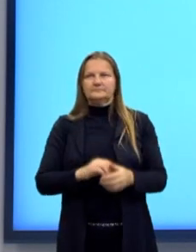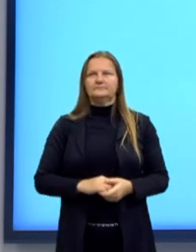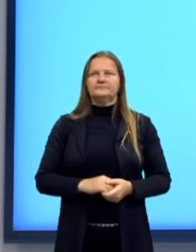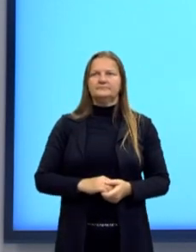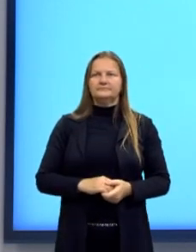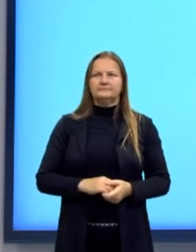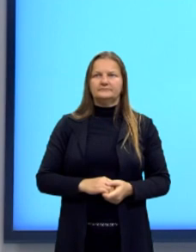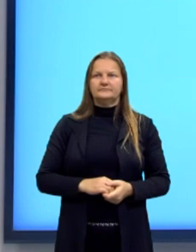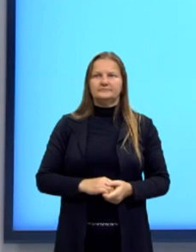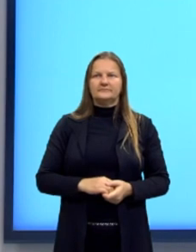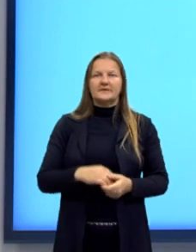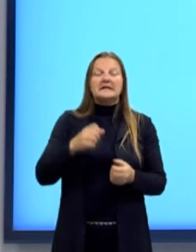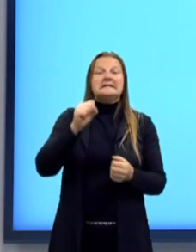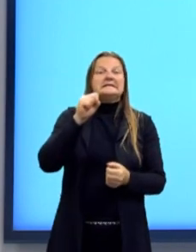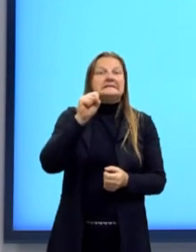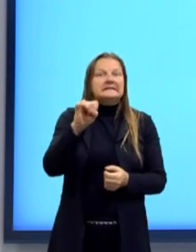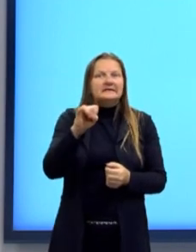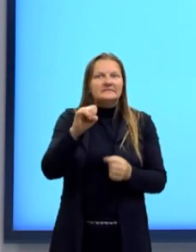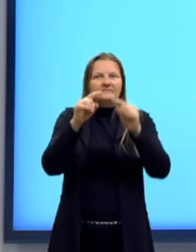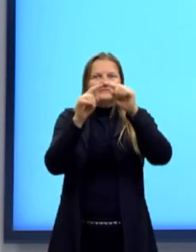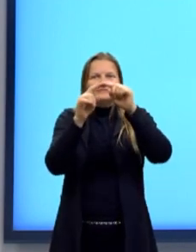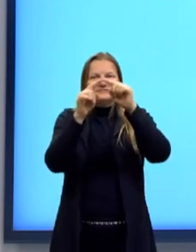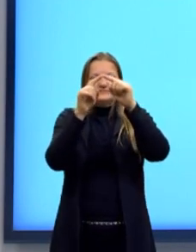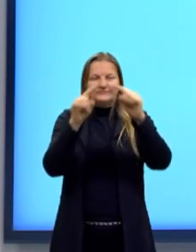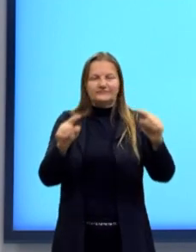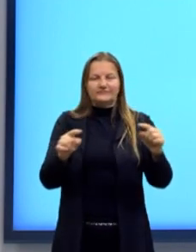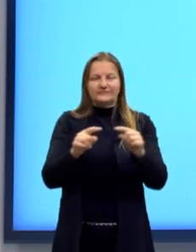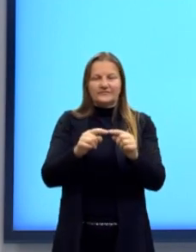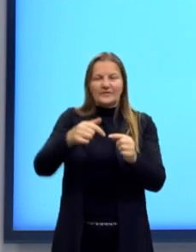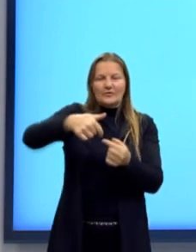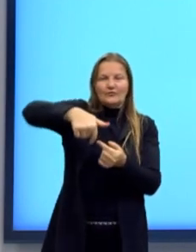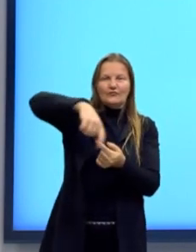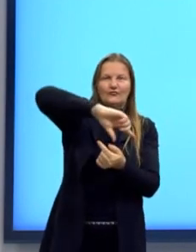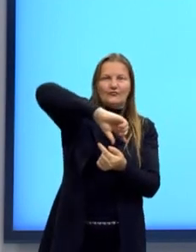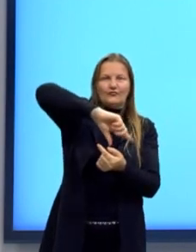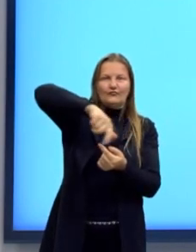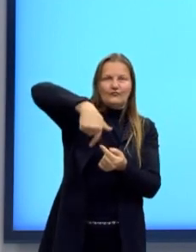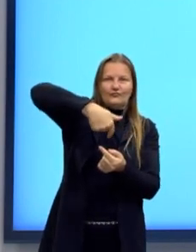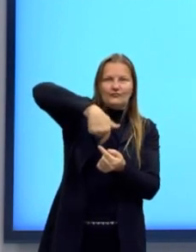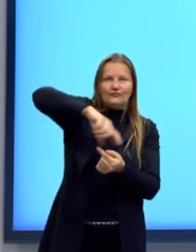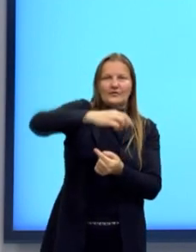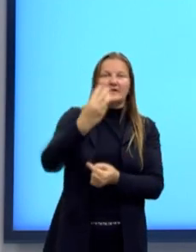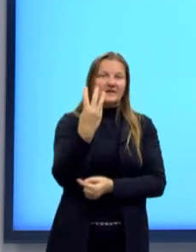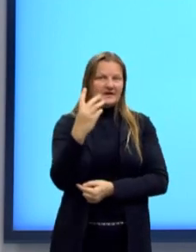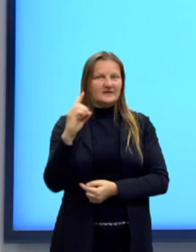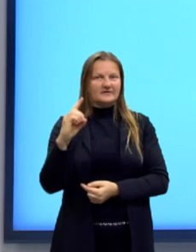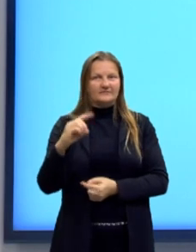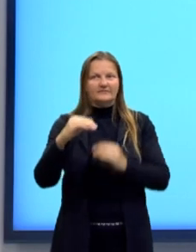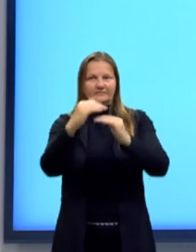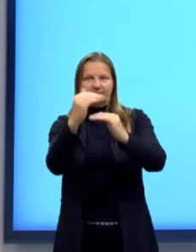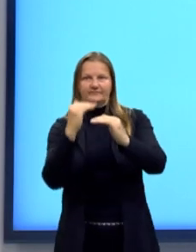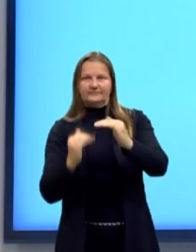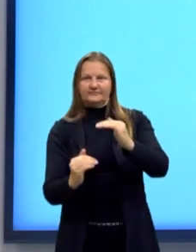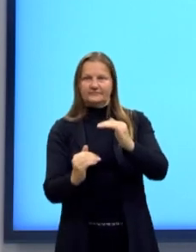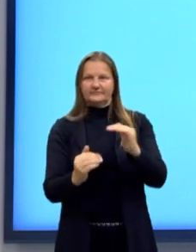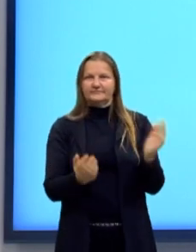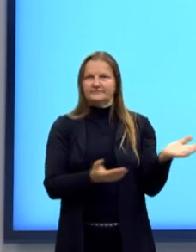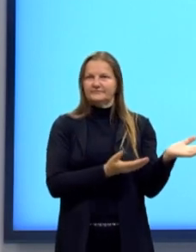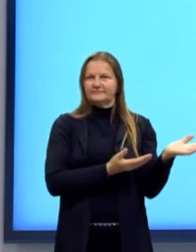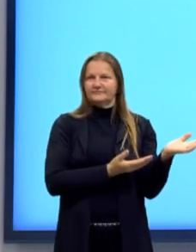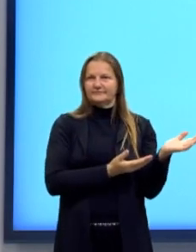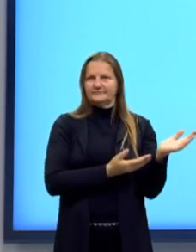então também se rotacionar nos a figura nós temos uma figura tridimensional abaixo nós temos outro exemplo